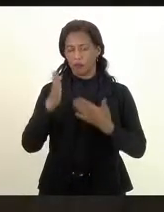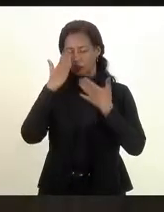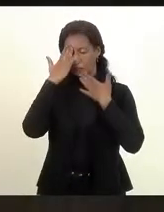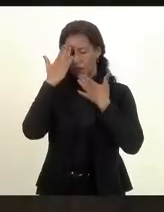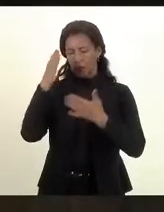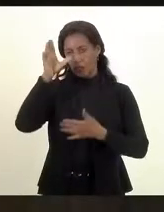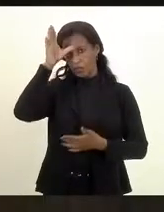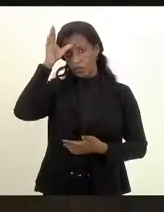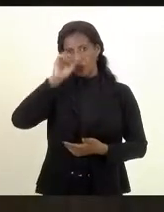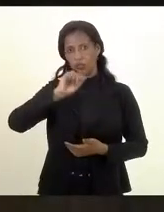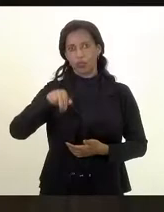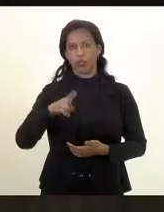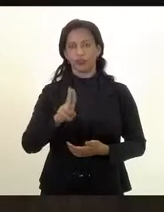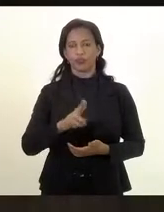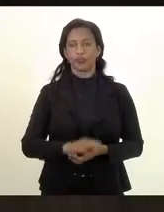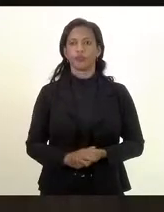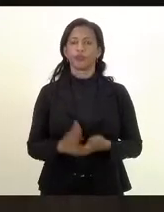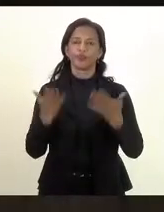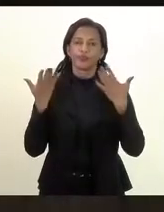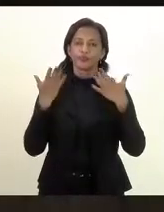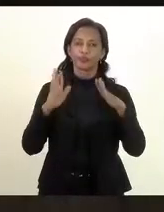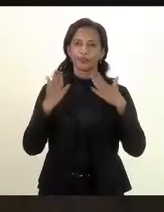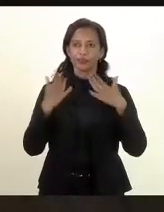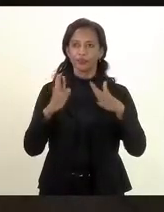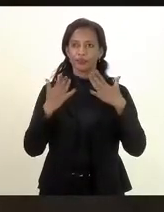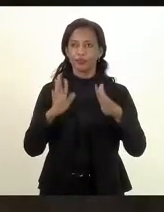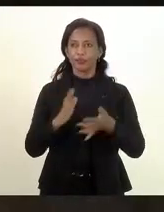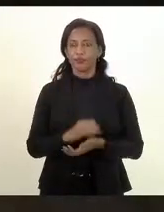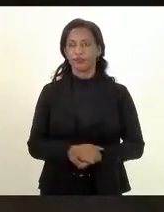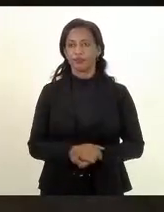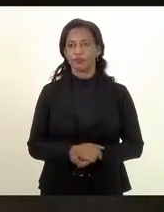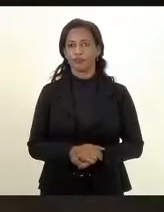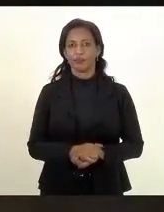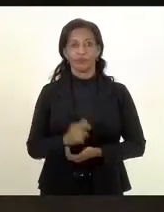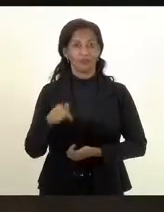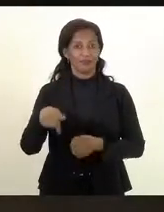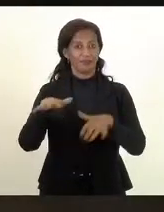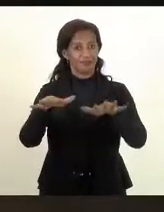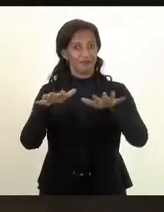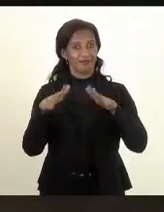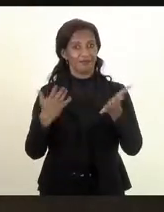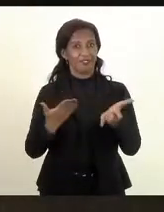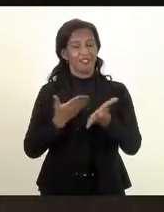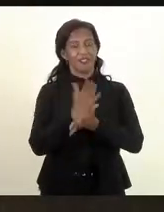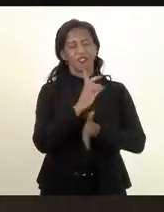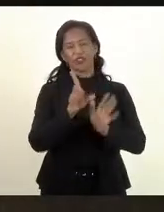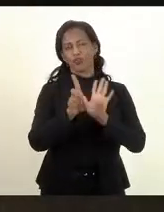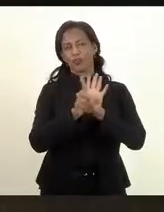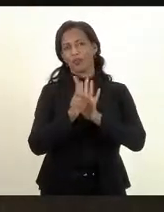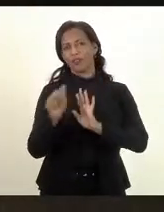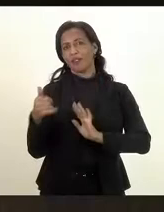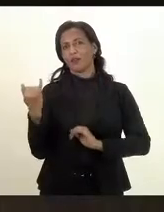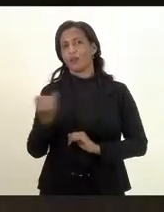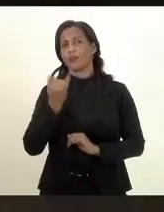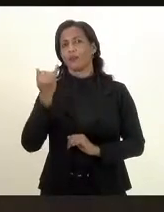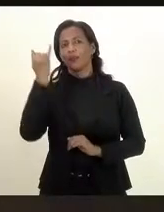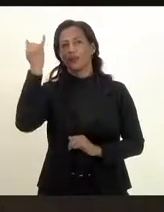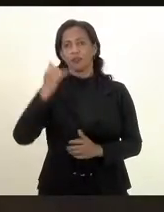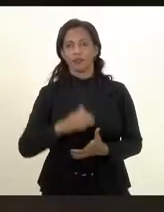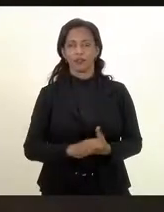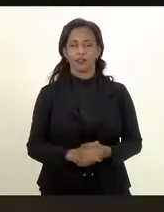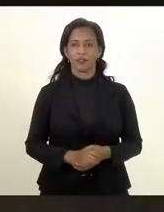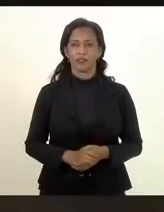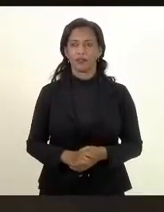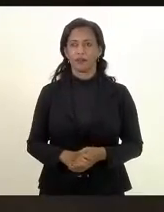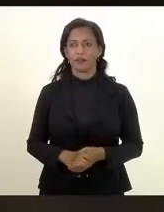Chajú. Queria parabenizar a esse plenário pela aprovação de uma lei tão importante, uma lei que